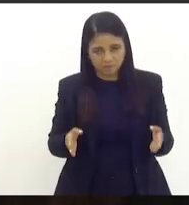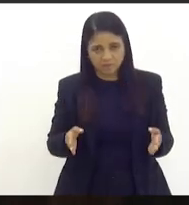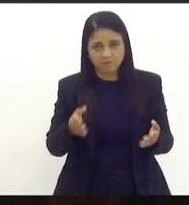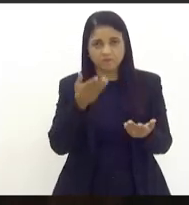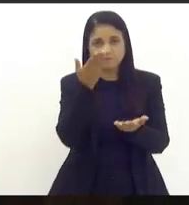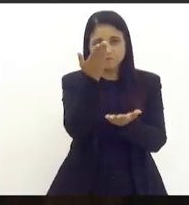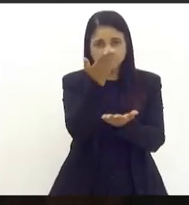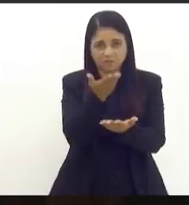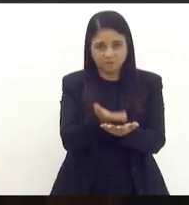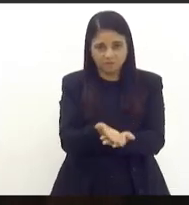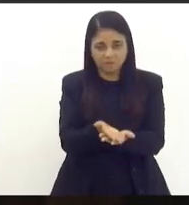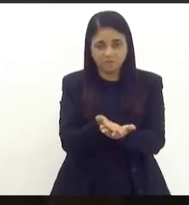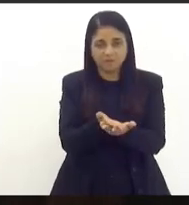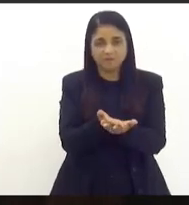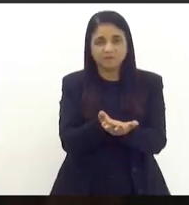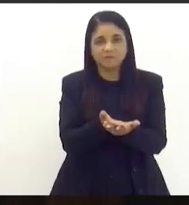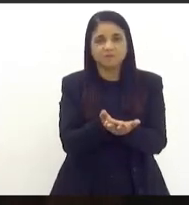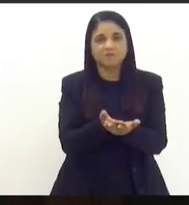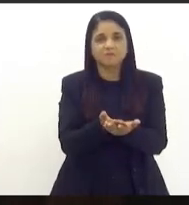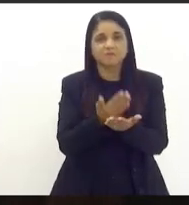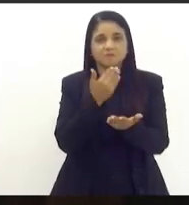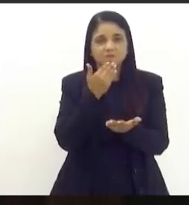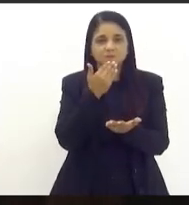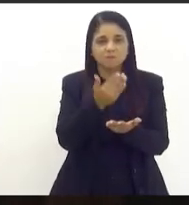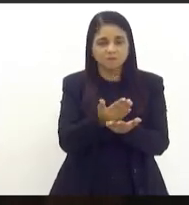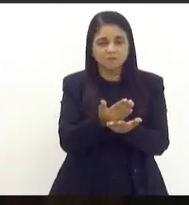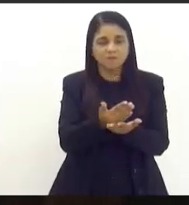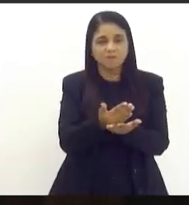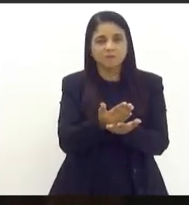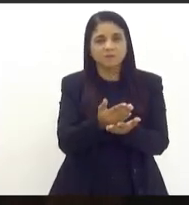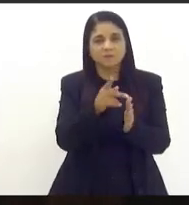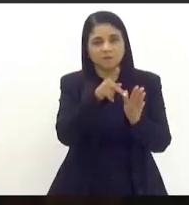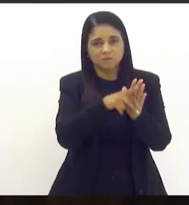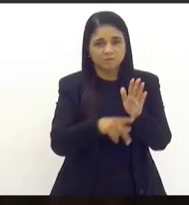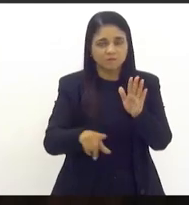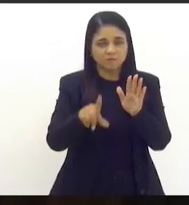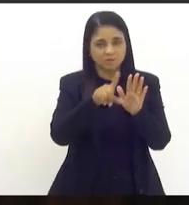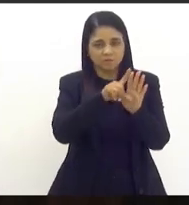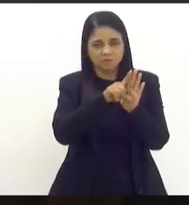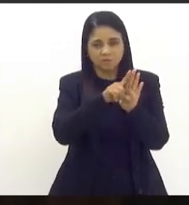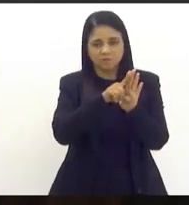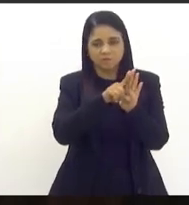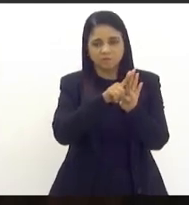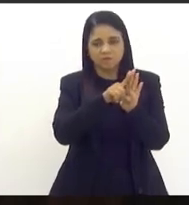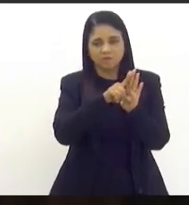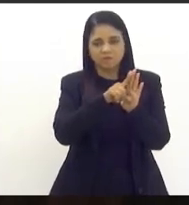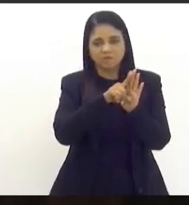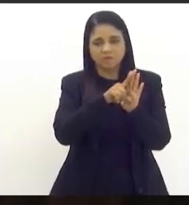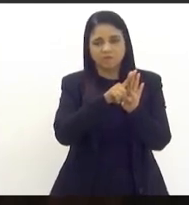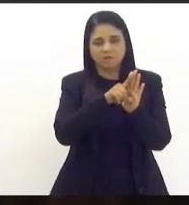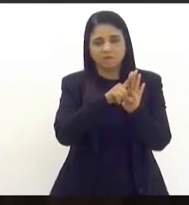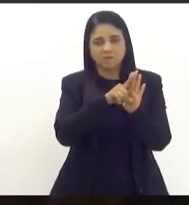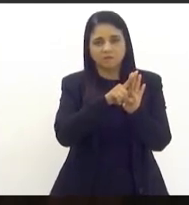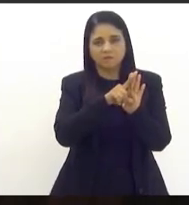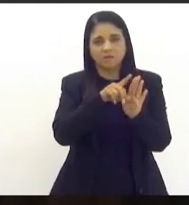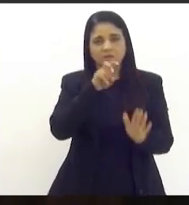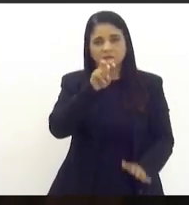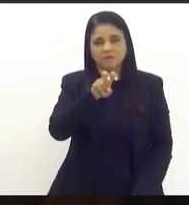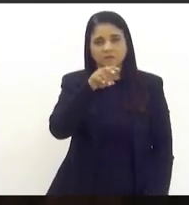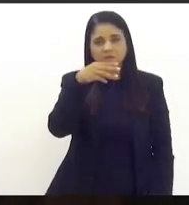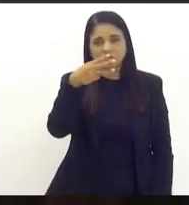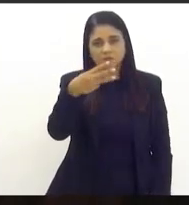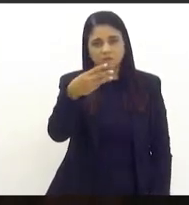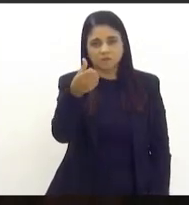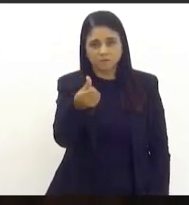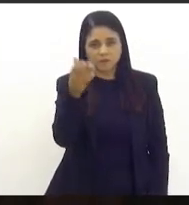a sobremesa requerimento projeto é projeto de lei